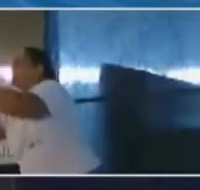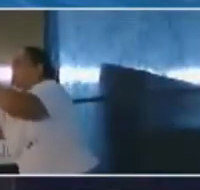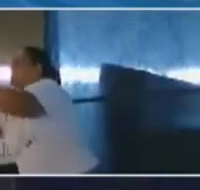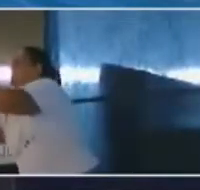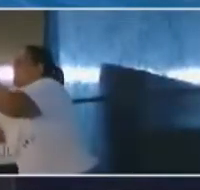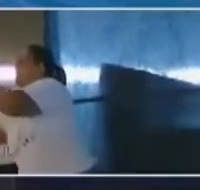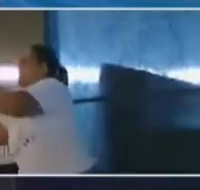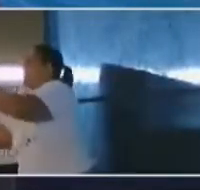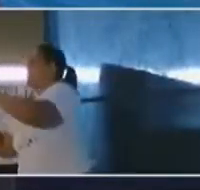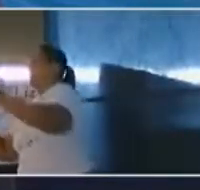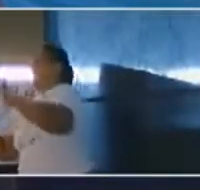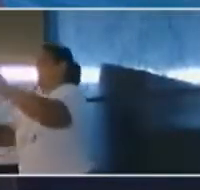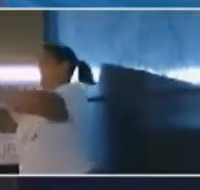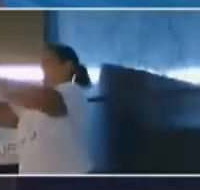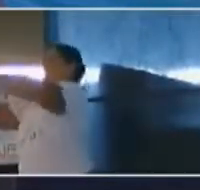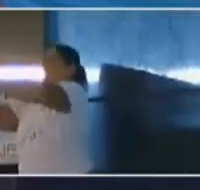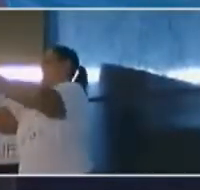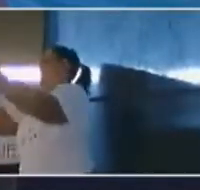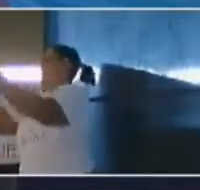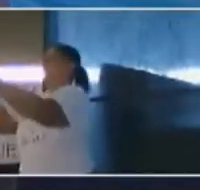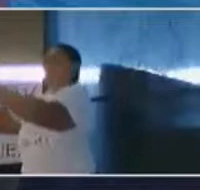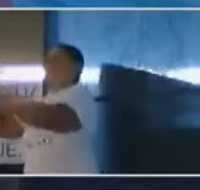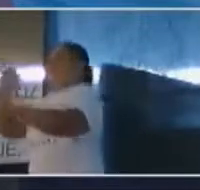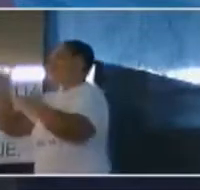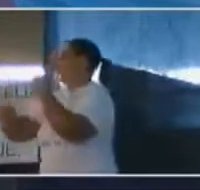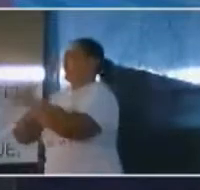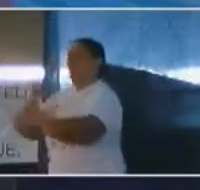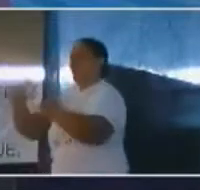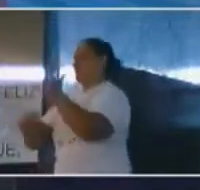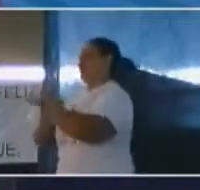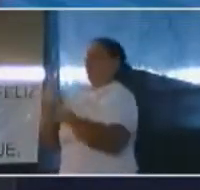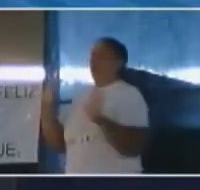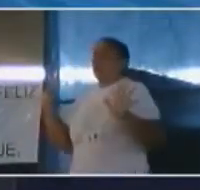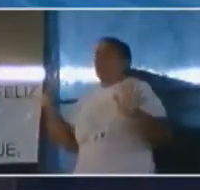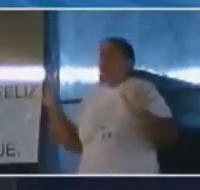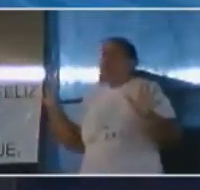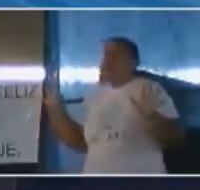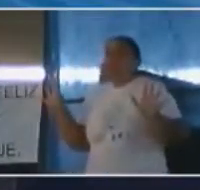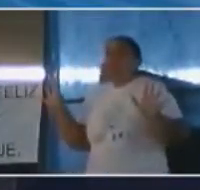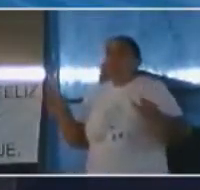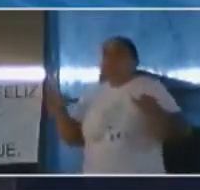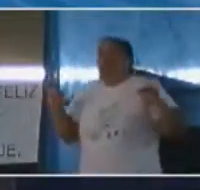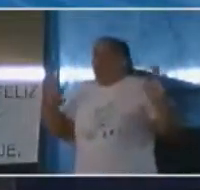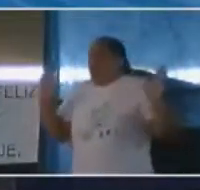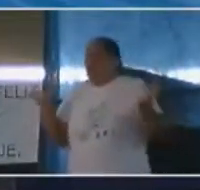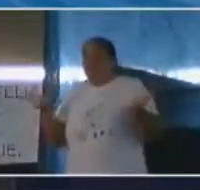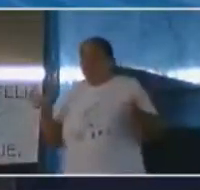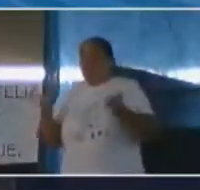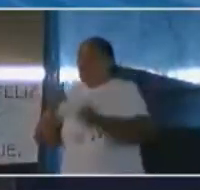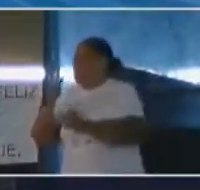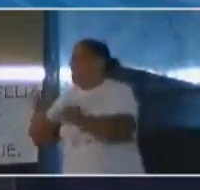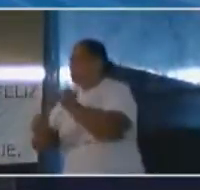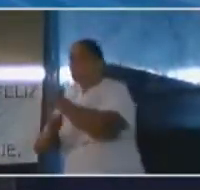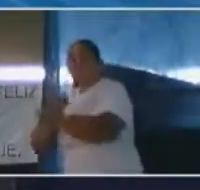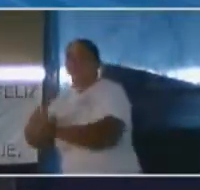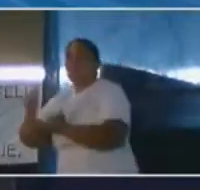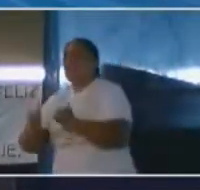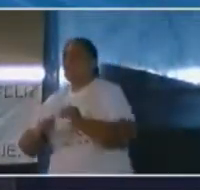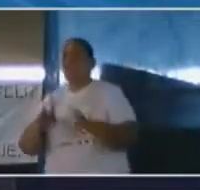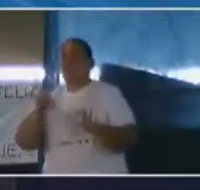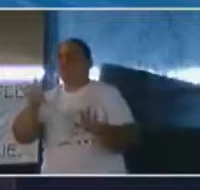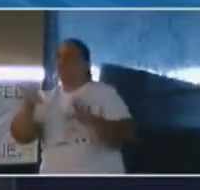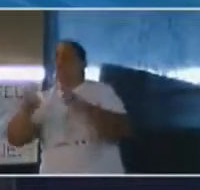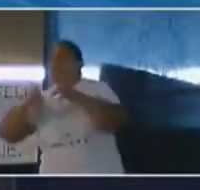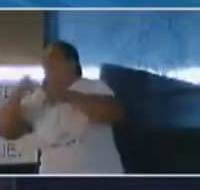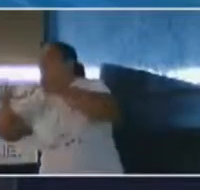sendo assistidos, assistidas aqui em tempo real, pela internet. Nossa língua está